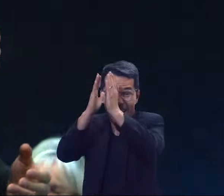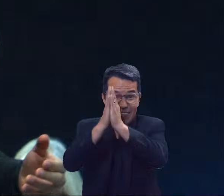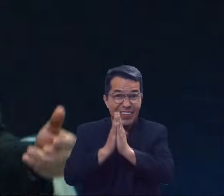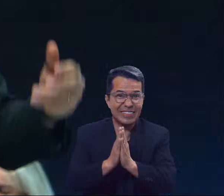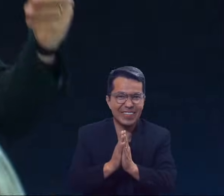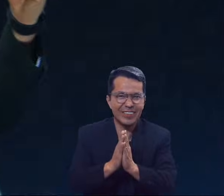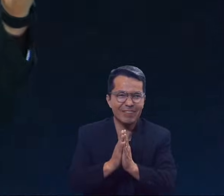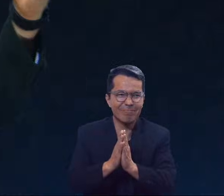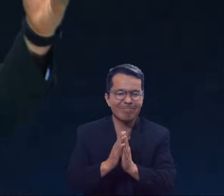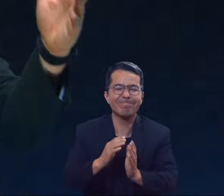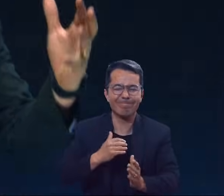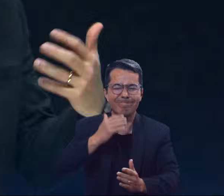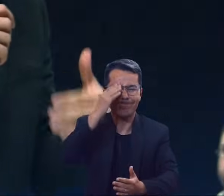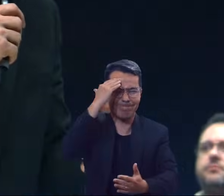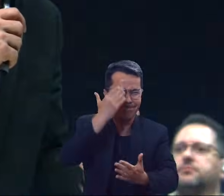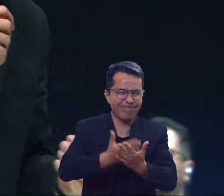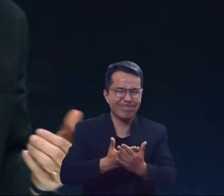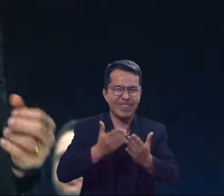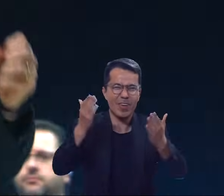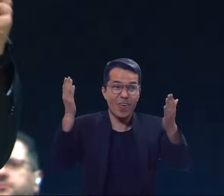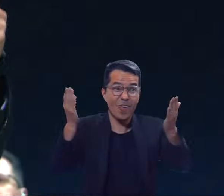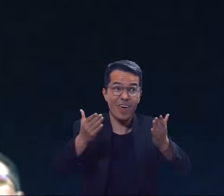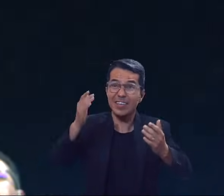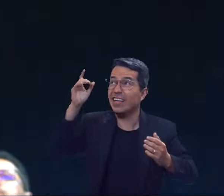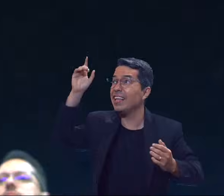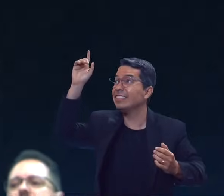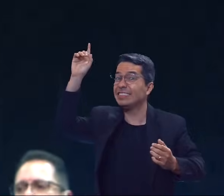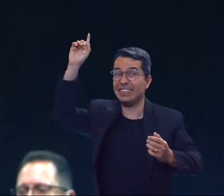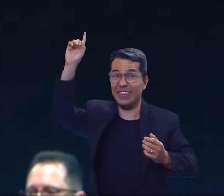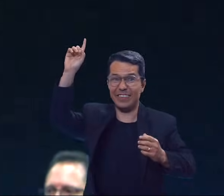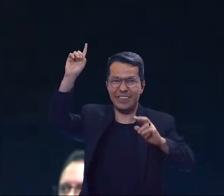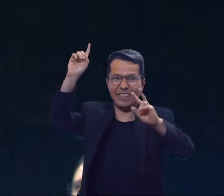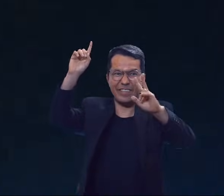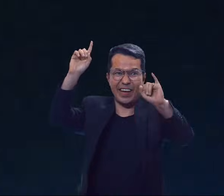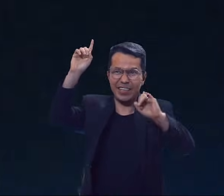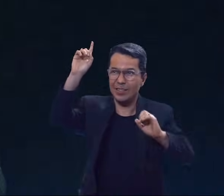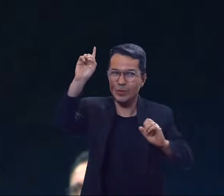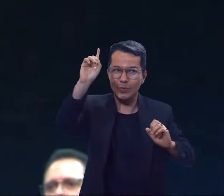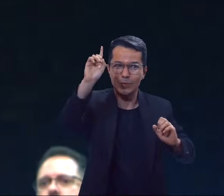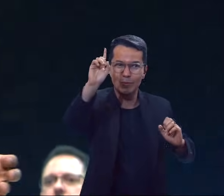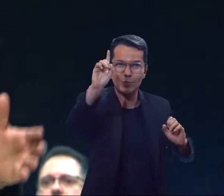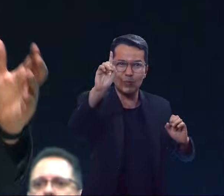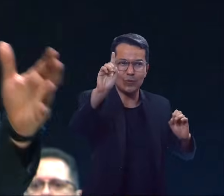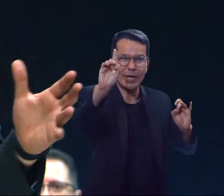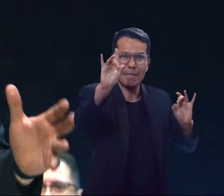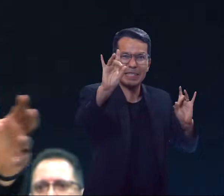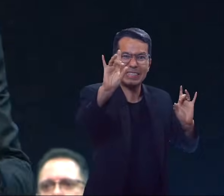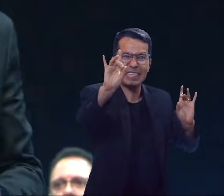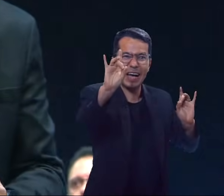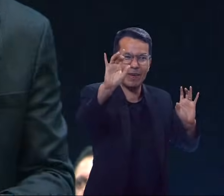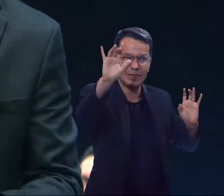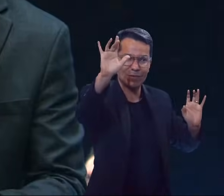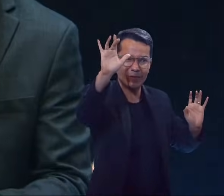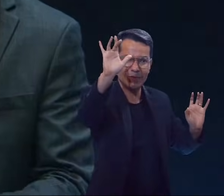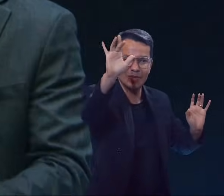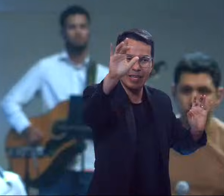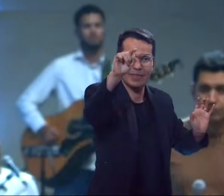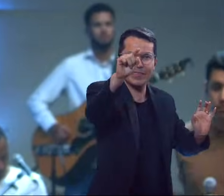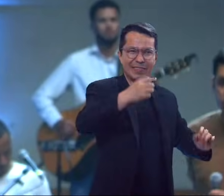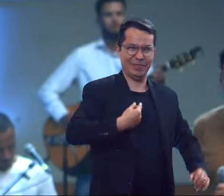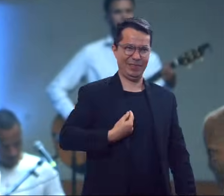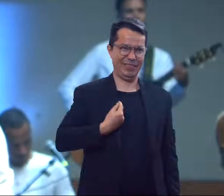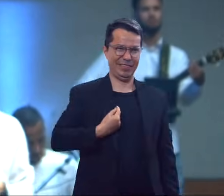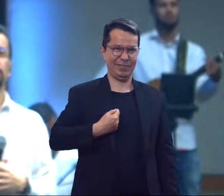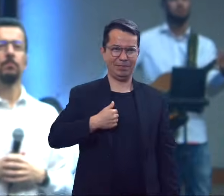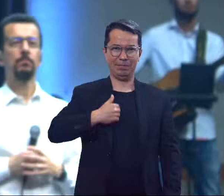vai sim te visitar hoje, nos visitar de maneira especial. Eu creio também que quando a gente